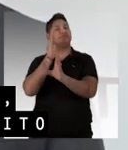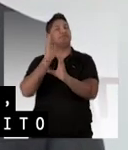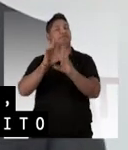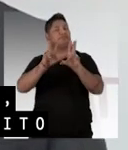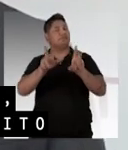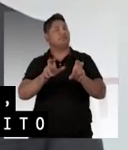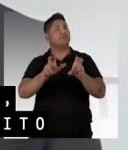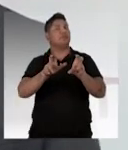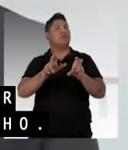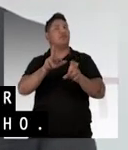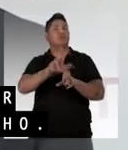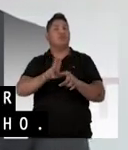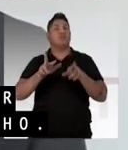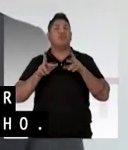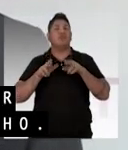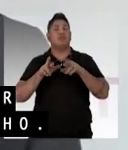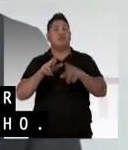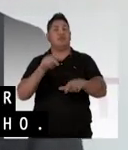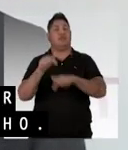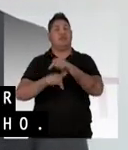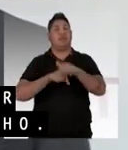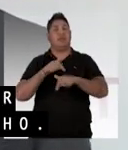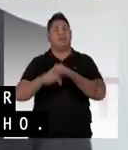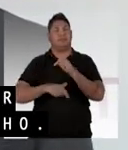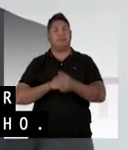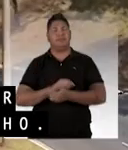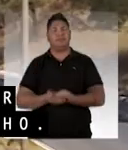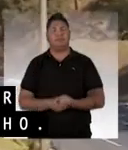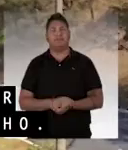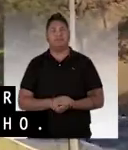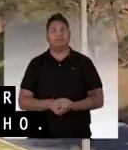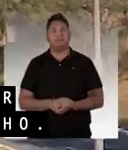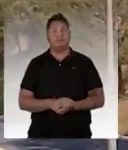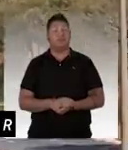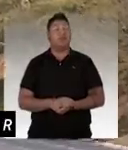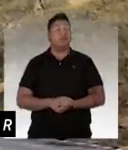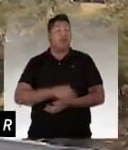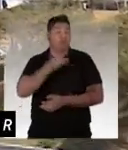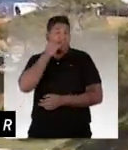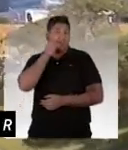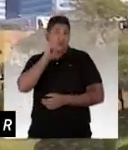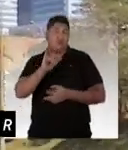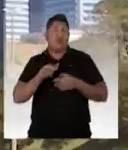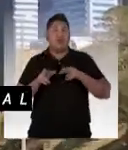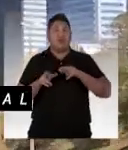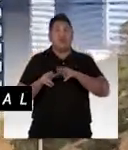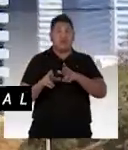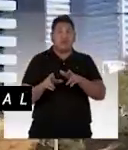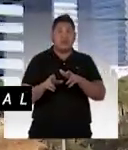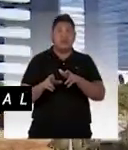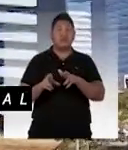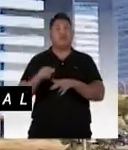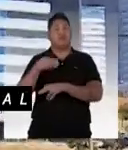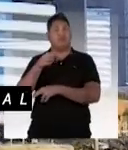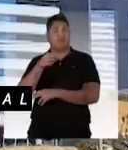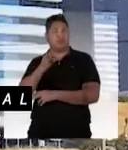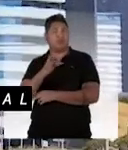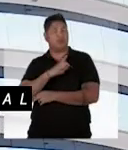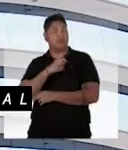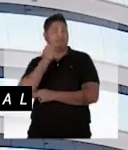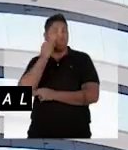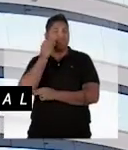diz respeito à questão do câncer relacionado ao trabalho. Como forma de enfrentar o câncer ocupacional,